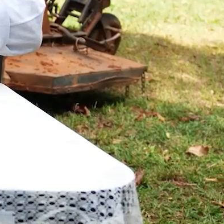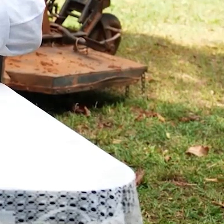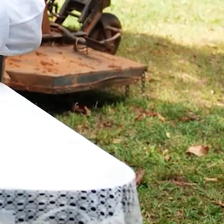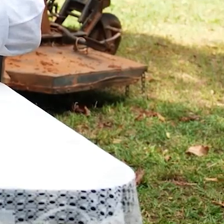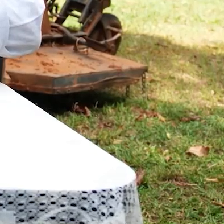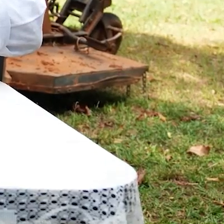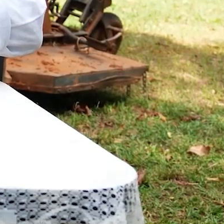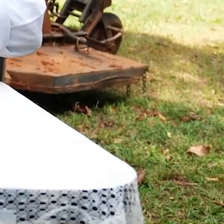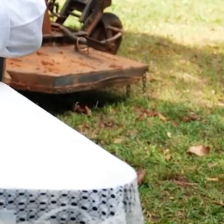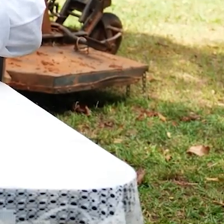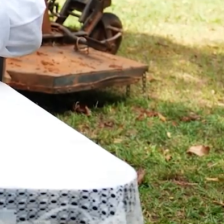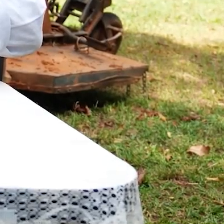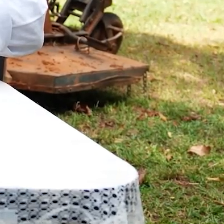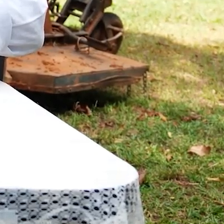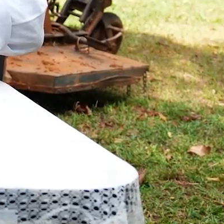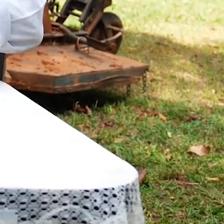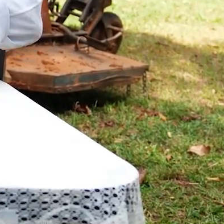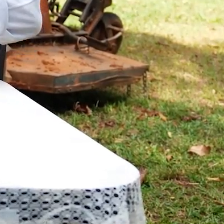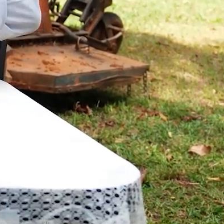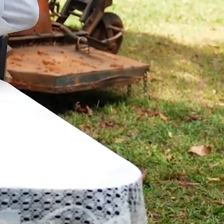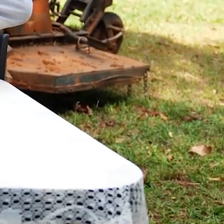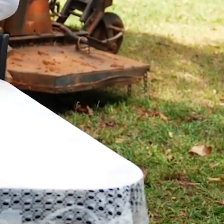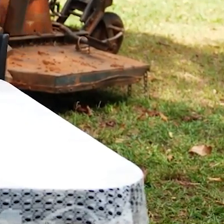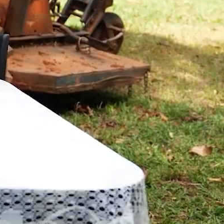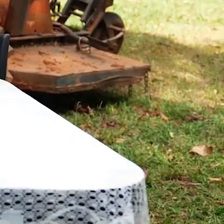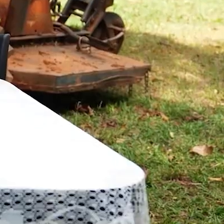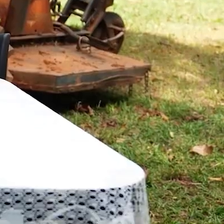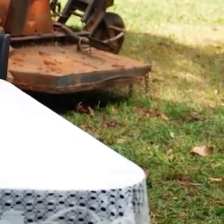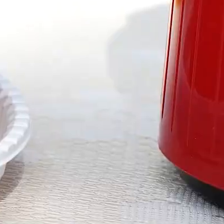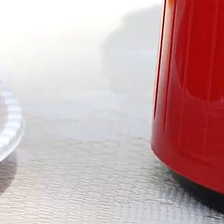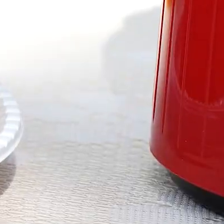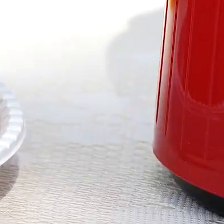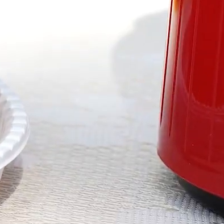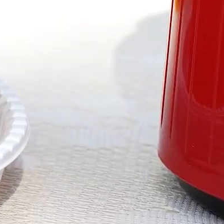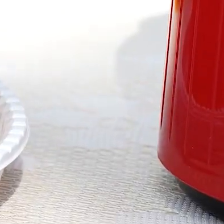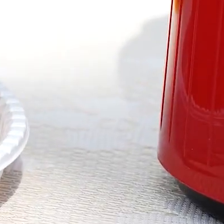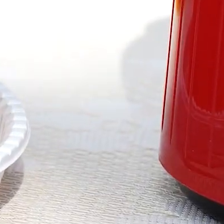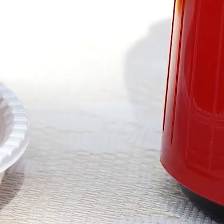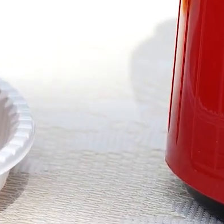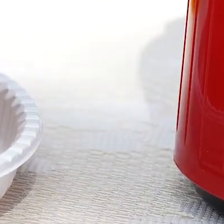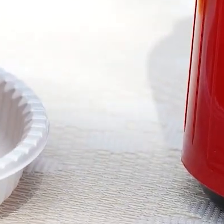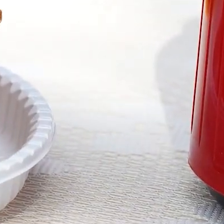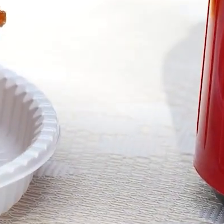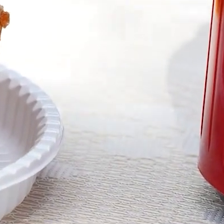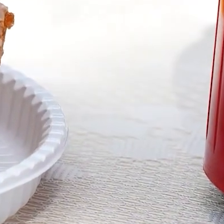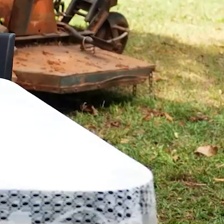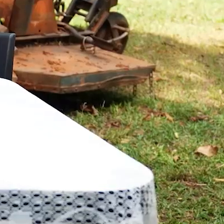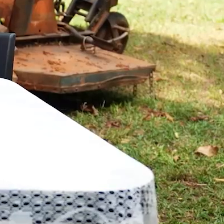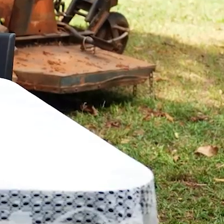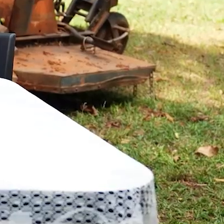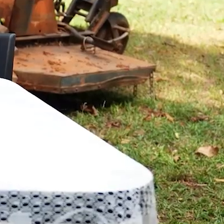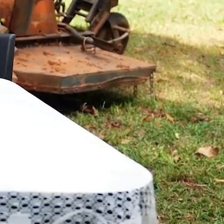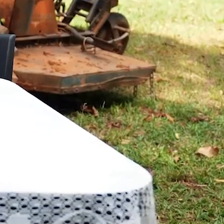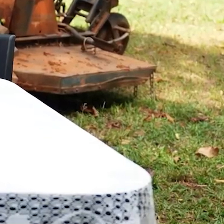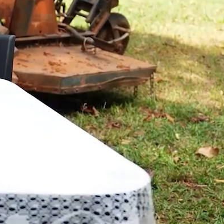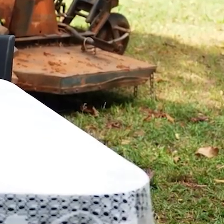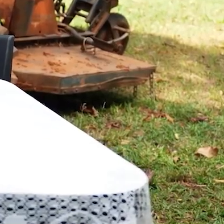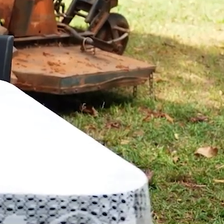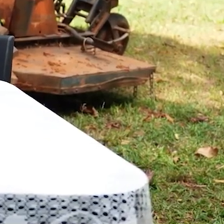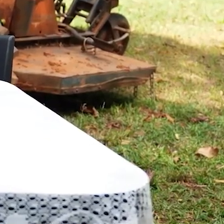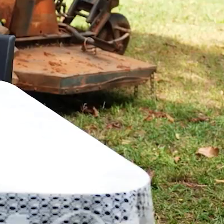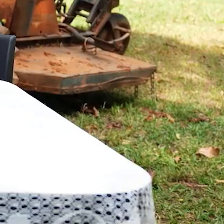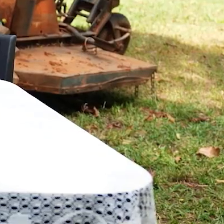Sabe, Lilinho, nada melhor do que uma boa prosa para a gente conhecer melhor as pessoas, suas histórias e suas